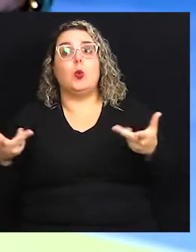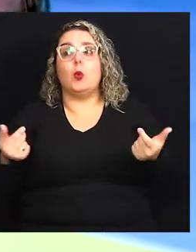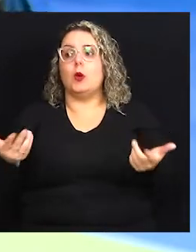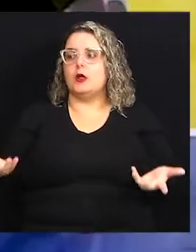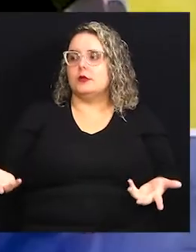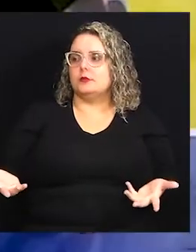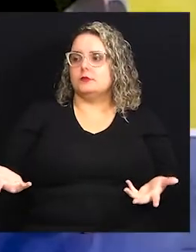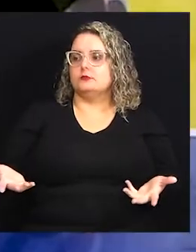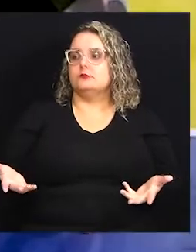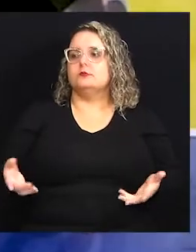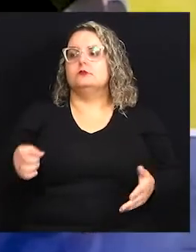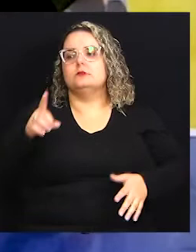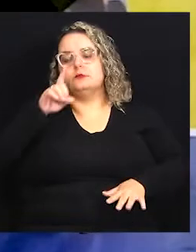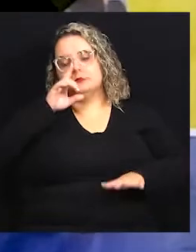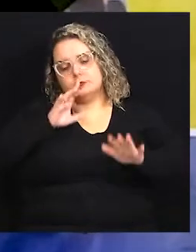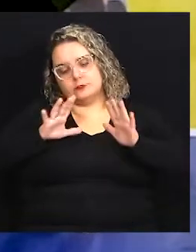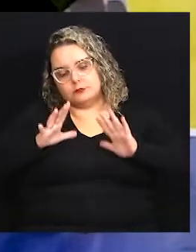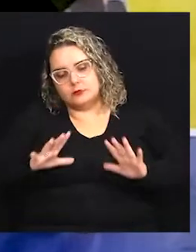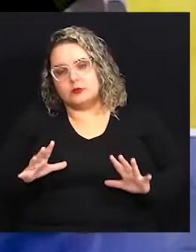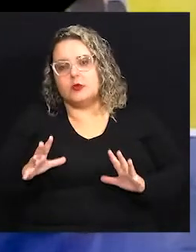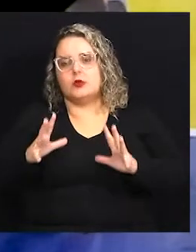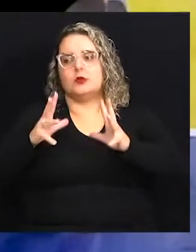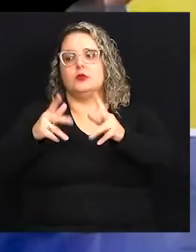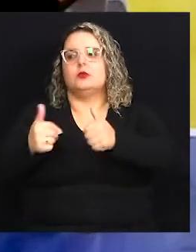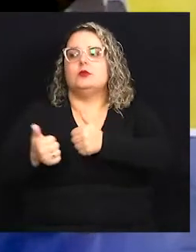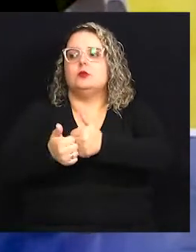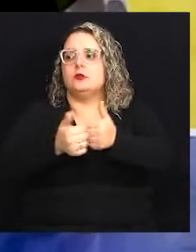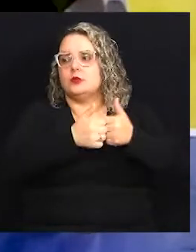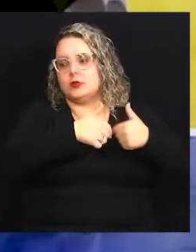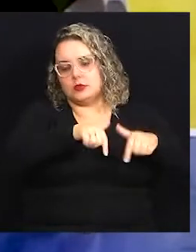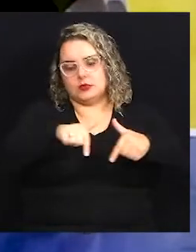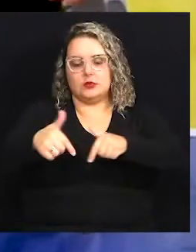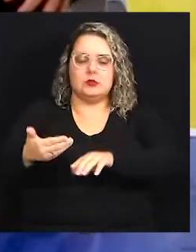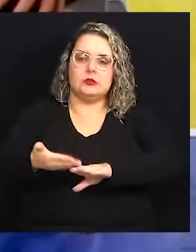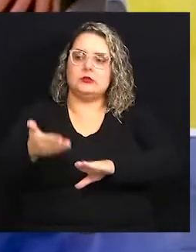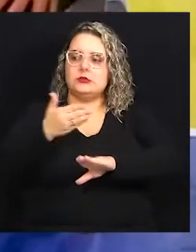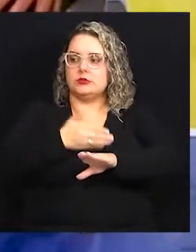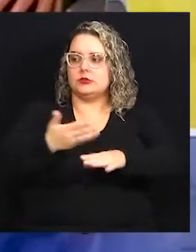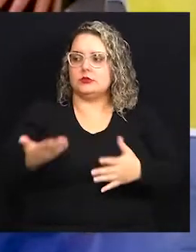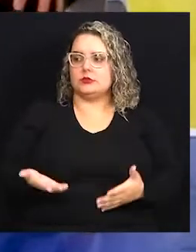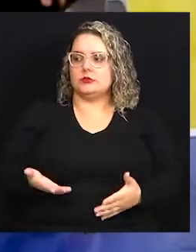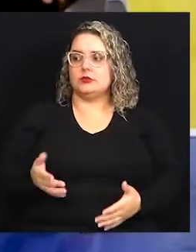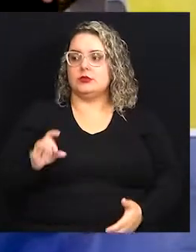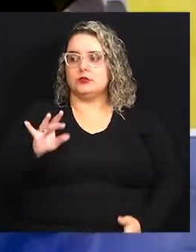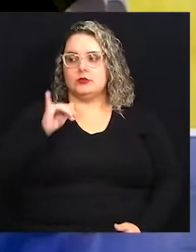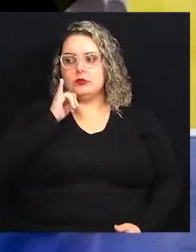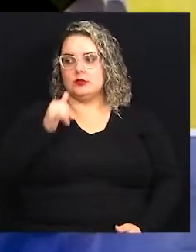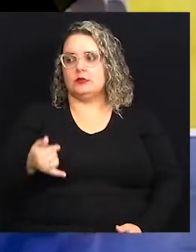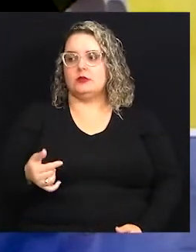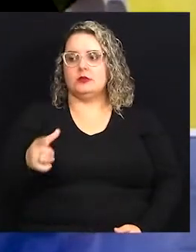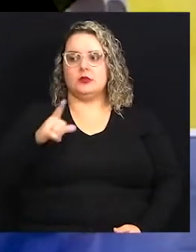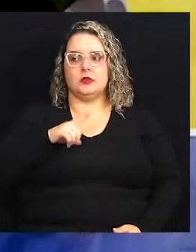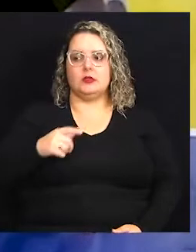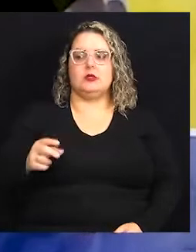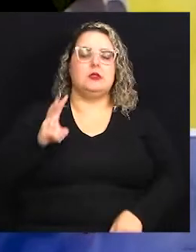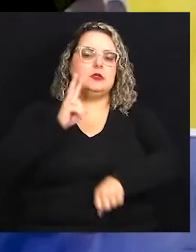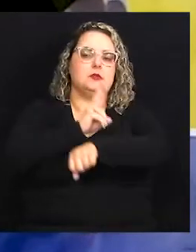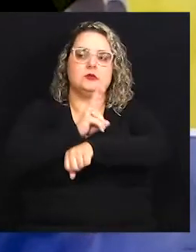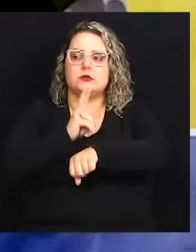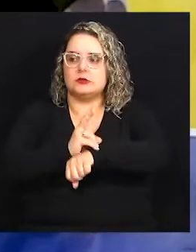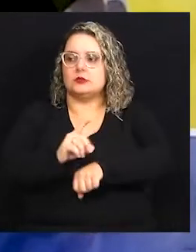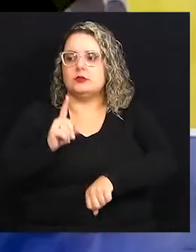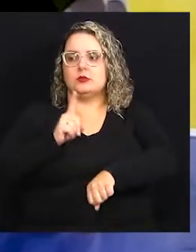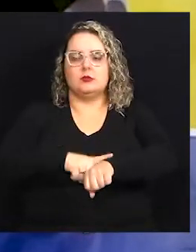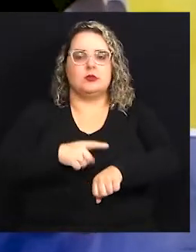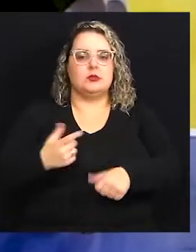maravilhado. Não, mas tem que ter todo mundo em volta, trabalhando por fora. Não, isso eu estou colocando isso aí. Tem braço, tem segurança na hora do